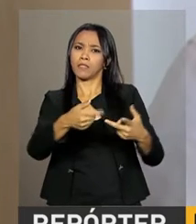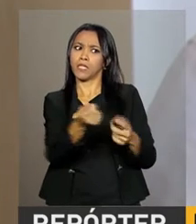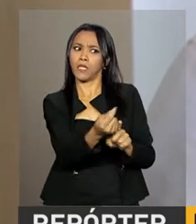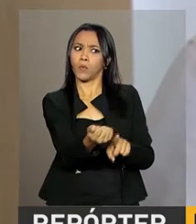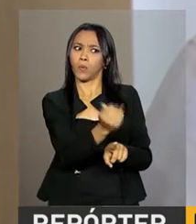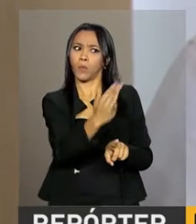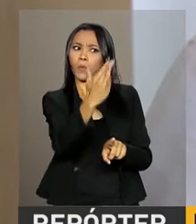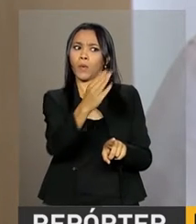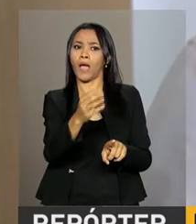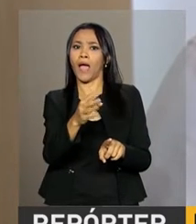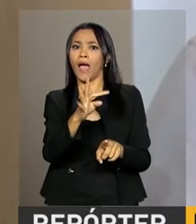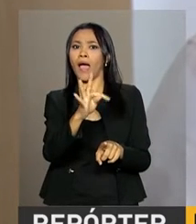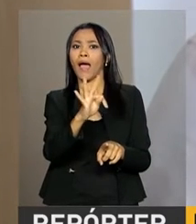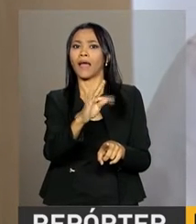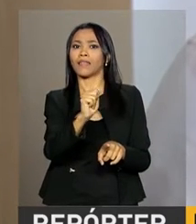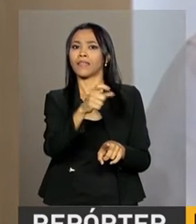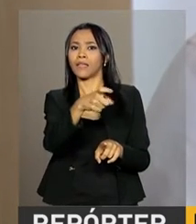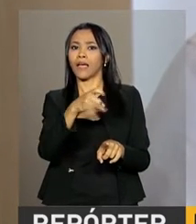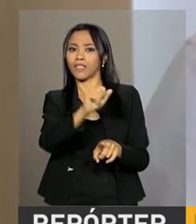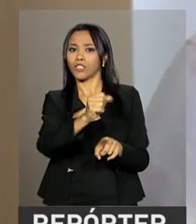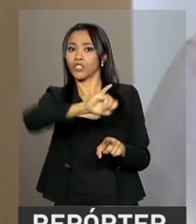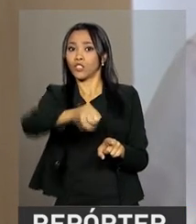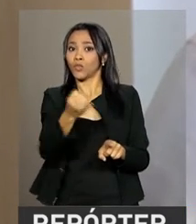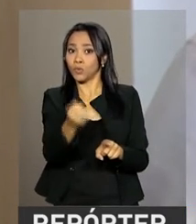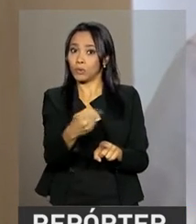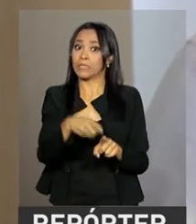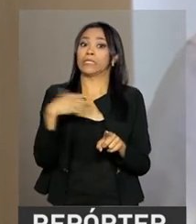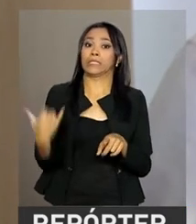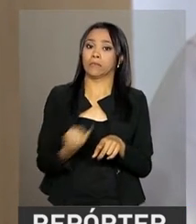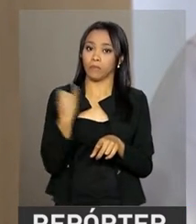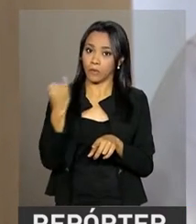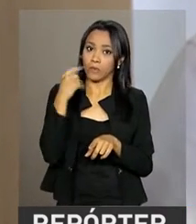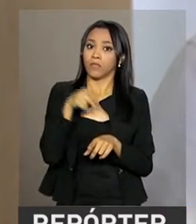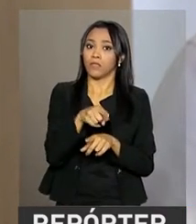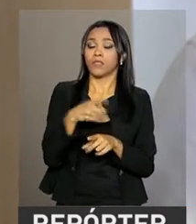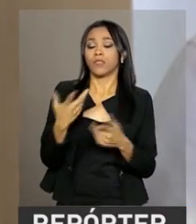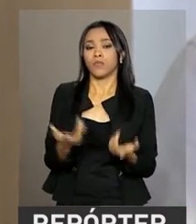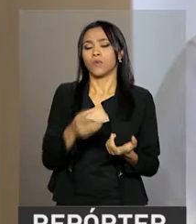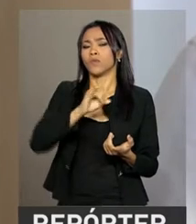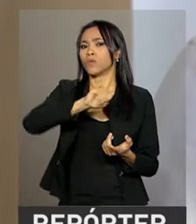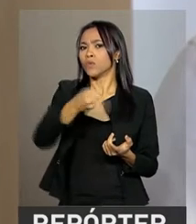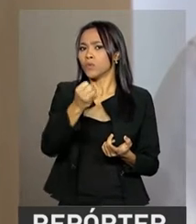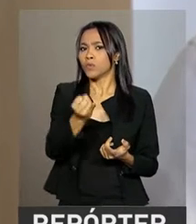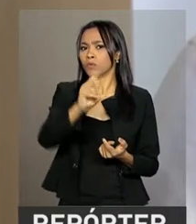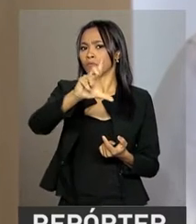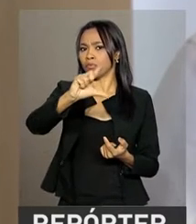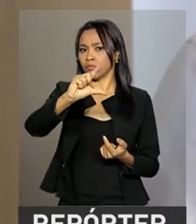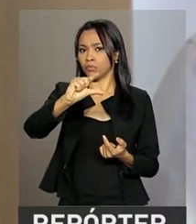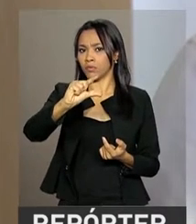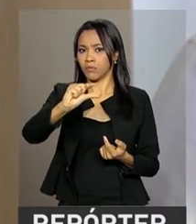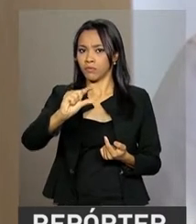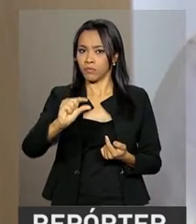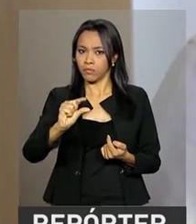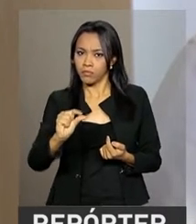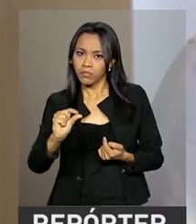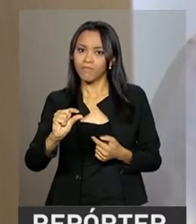juros é muito importante a expectativa de que os juros vão continuar caindo